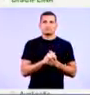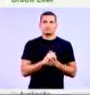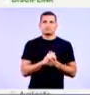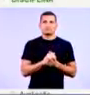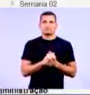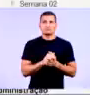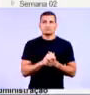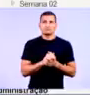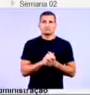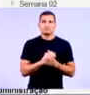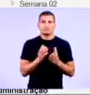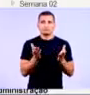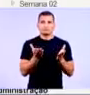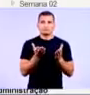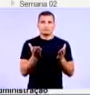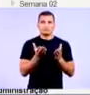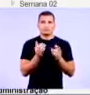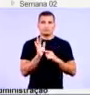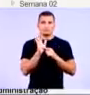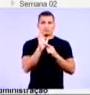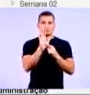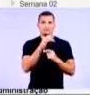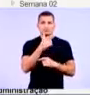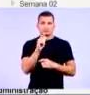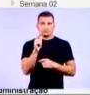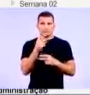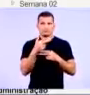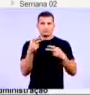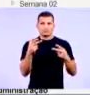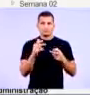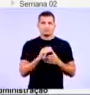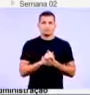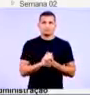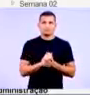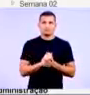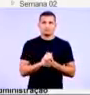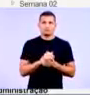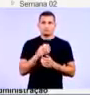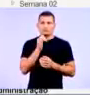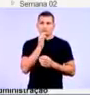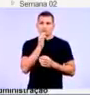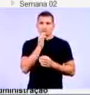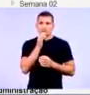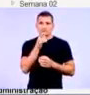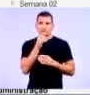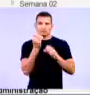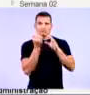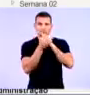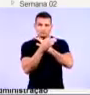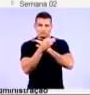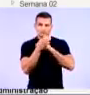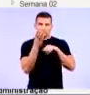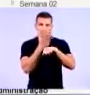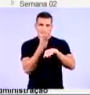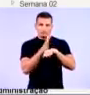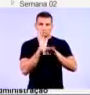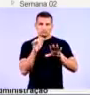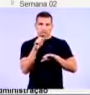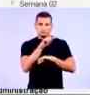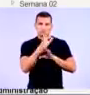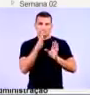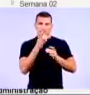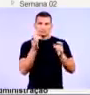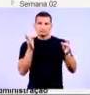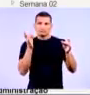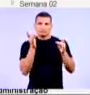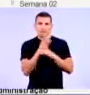E agora eu vou demonstrar outra situação. Digamos que você enviou a tarefa e a tarefa já está encerrada, ou seja,